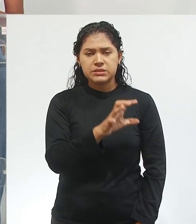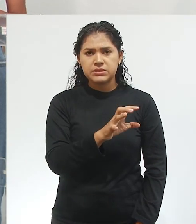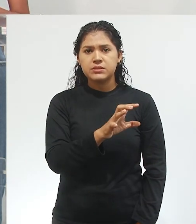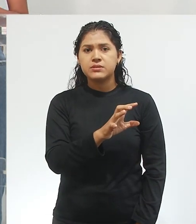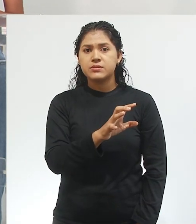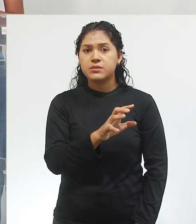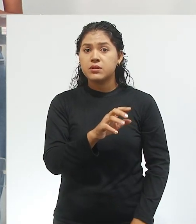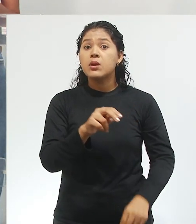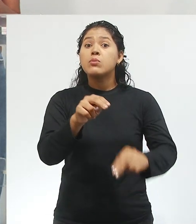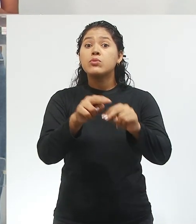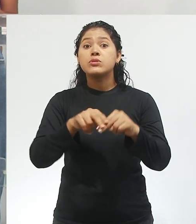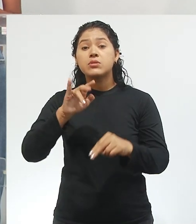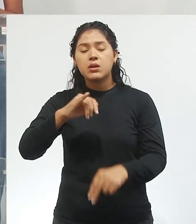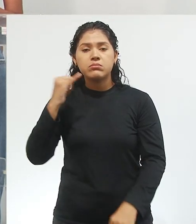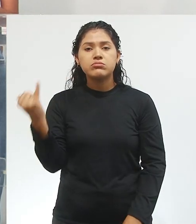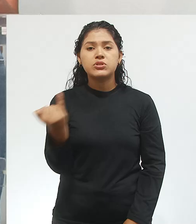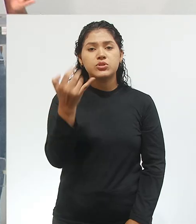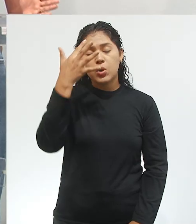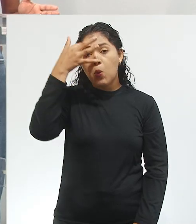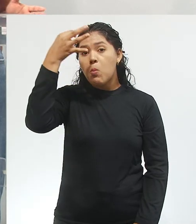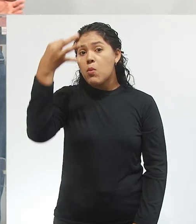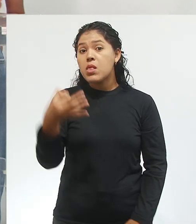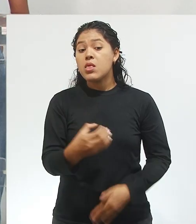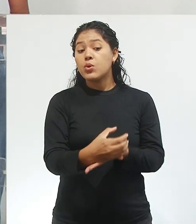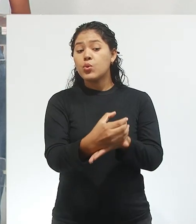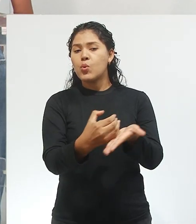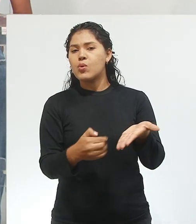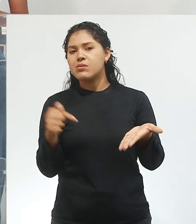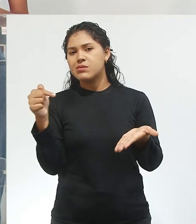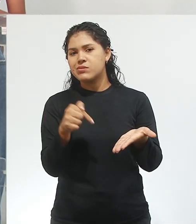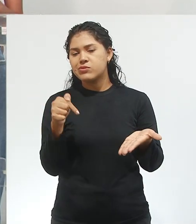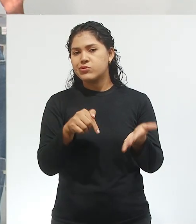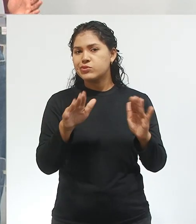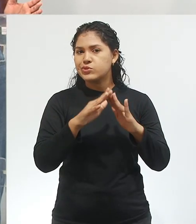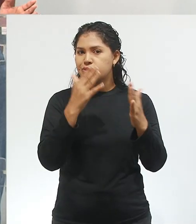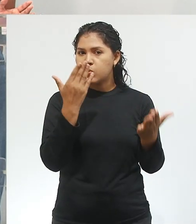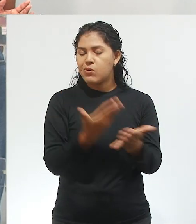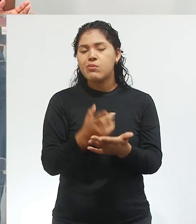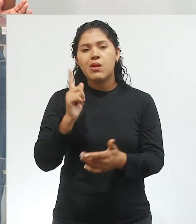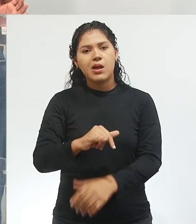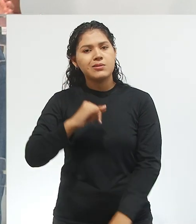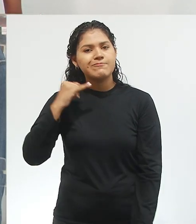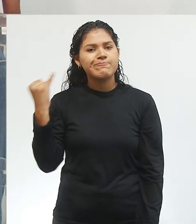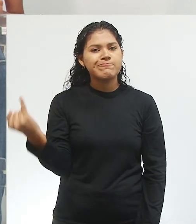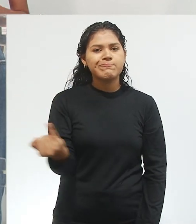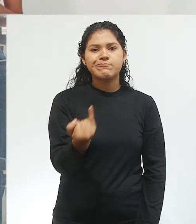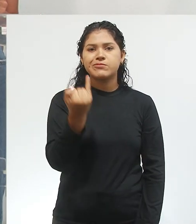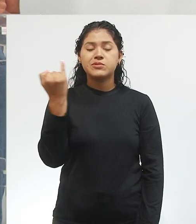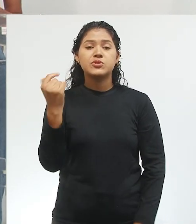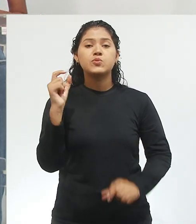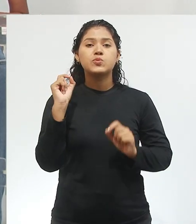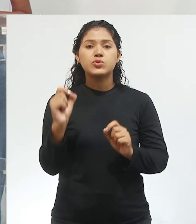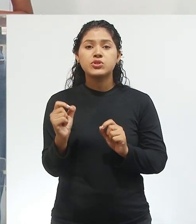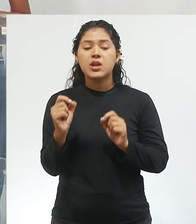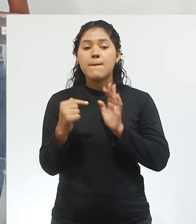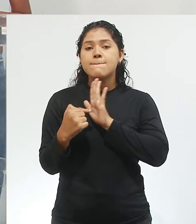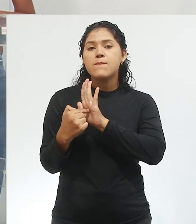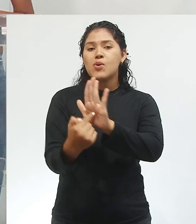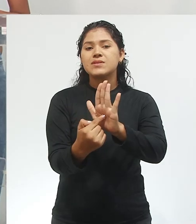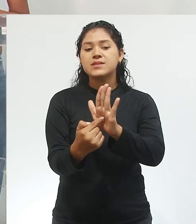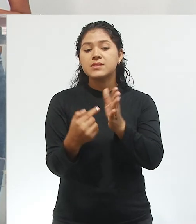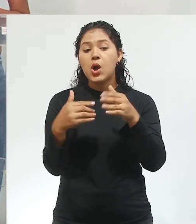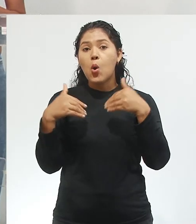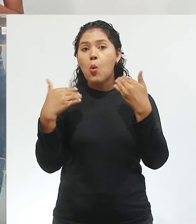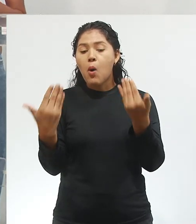currículo escolar é um importante componente, né, da instituição escolar que vai direcionar